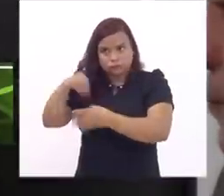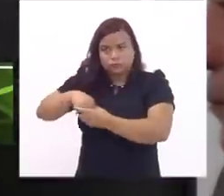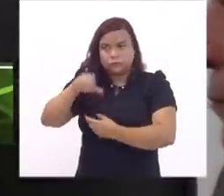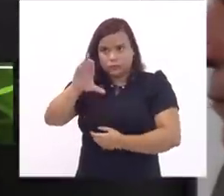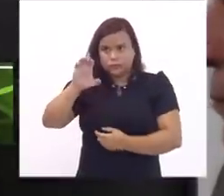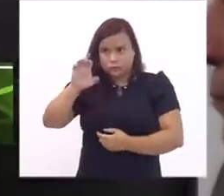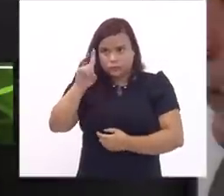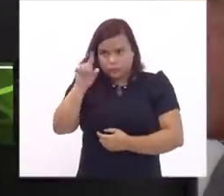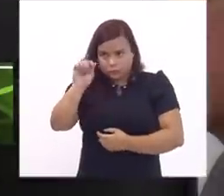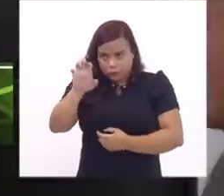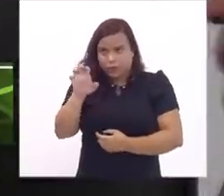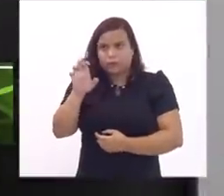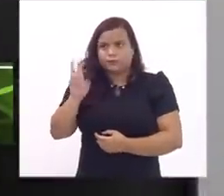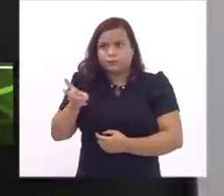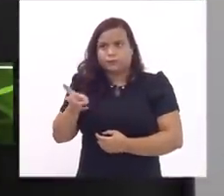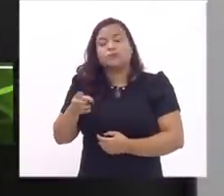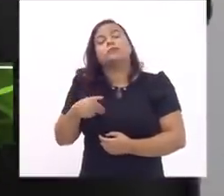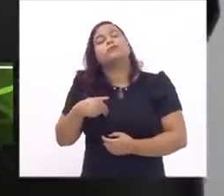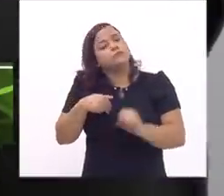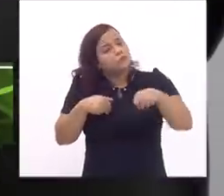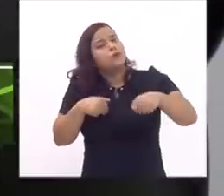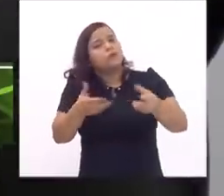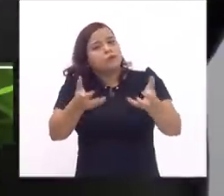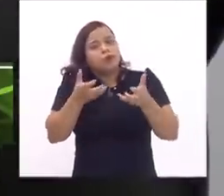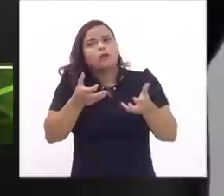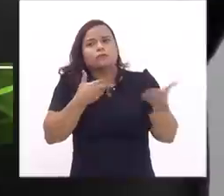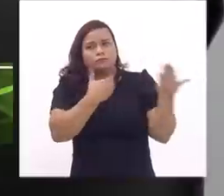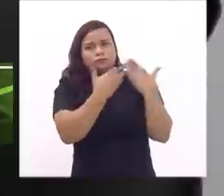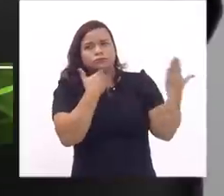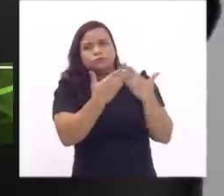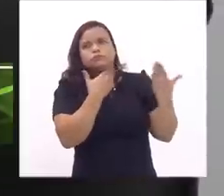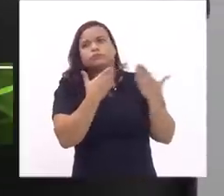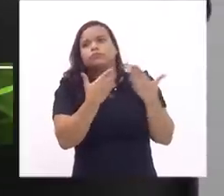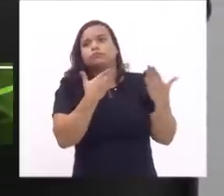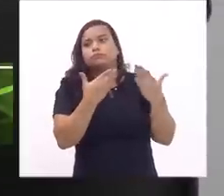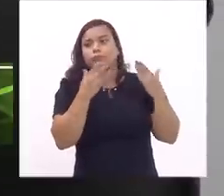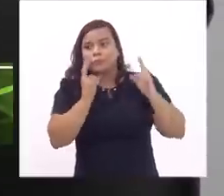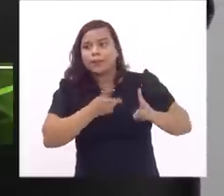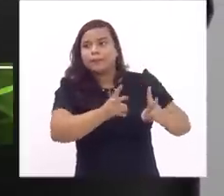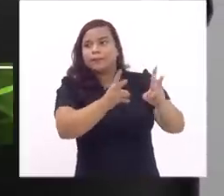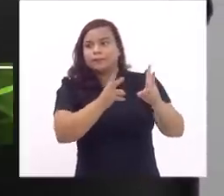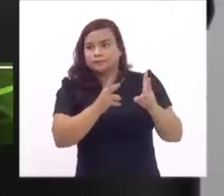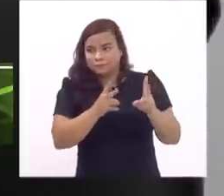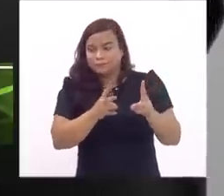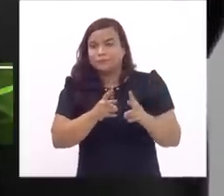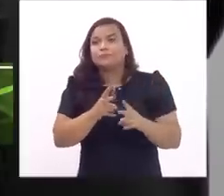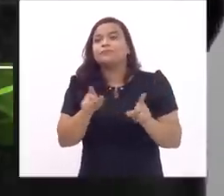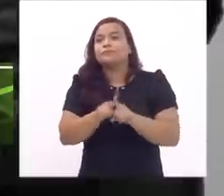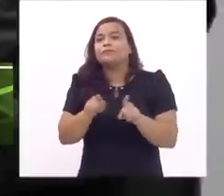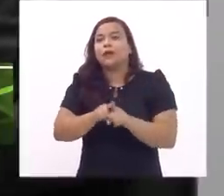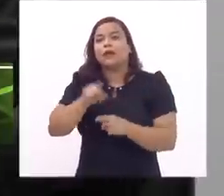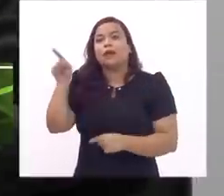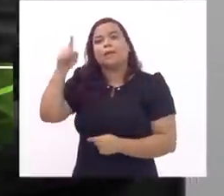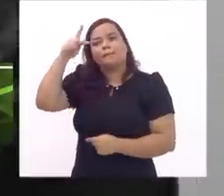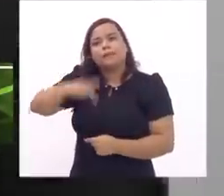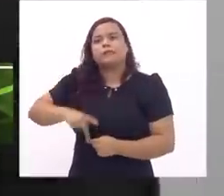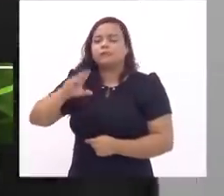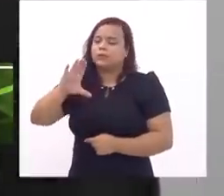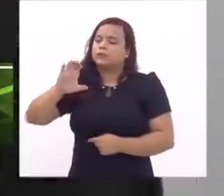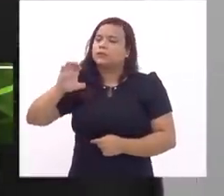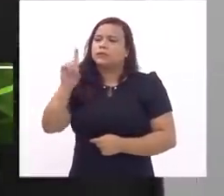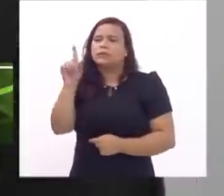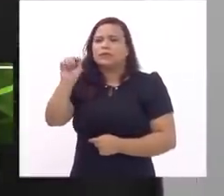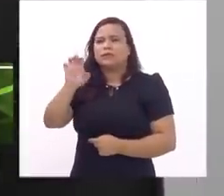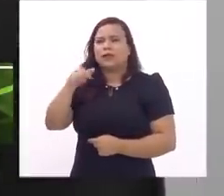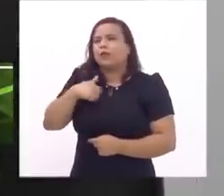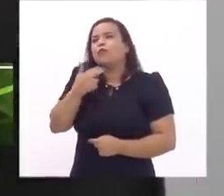inclusive, com Vossa Excelência, Gustavo, é num diálogo permanente, inclusive com a presidência da SEDAE, nesse sentido. Eu não posso aqui, depois de um